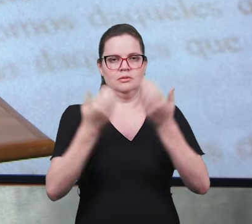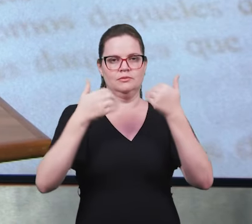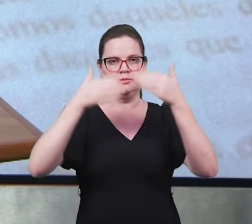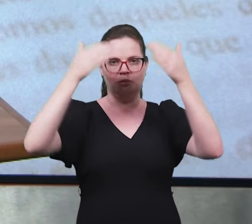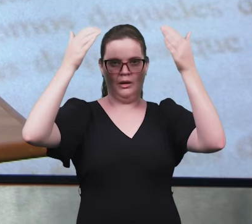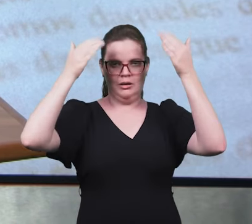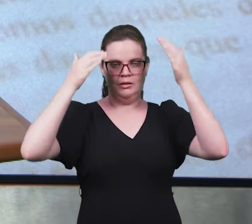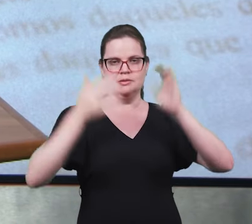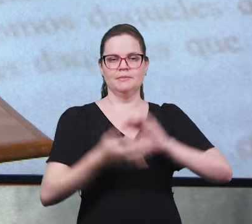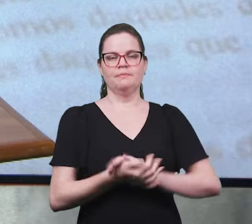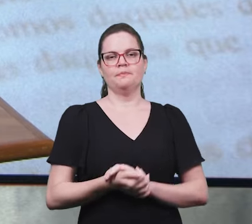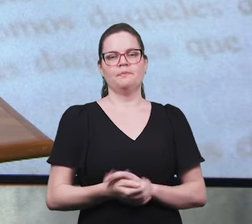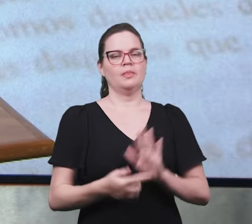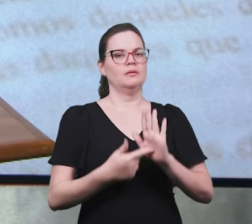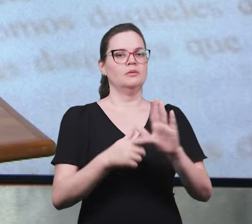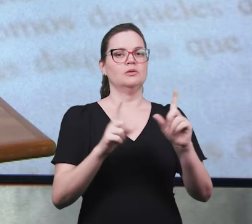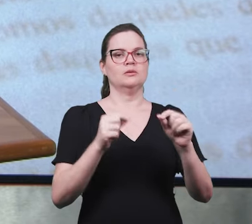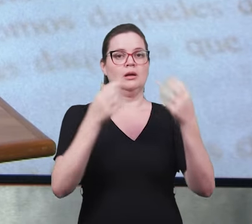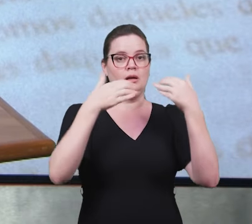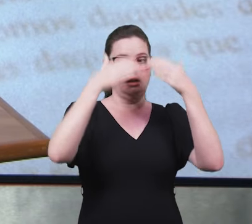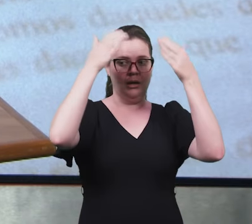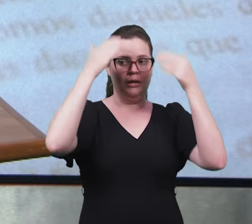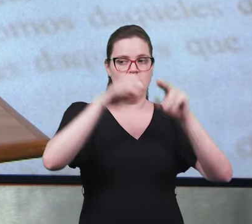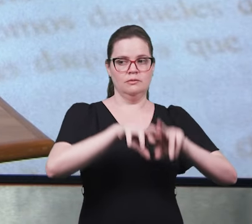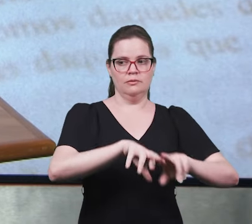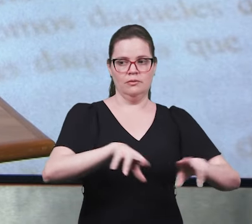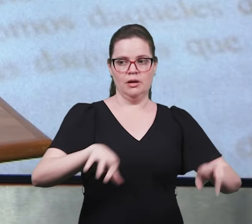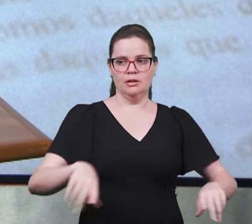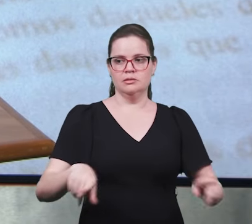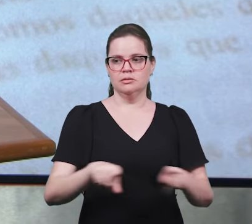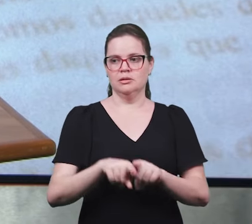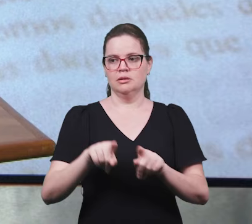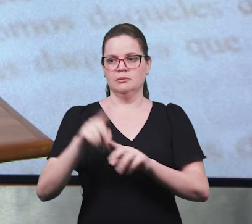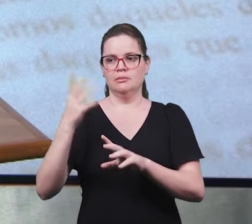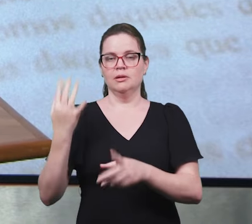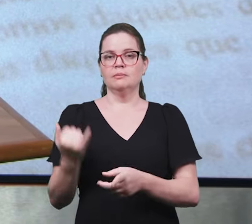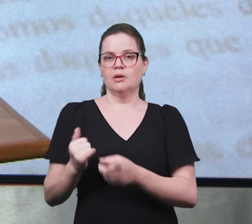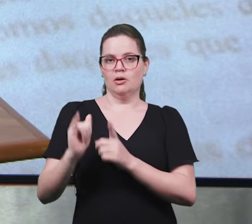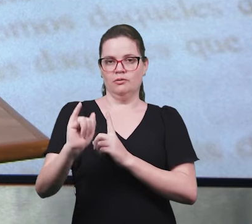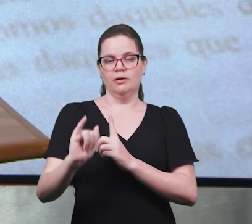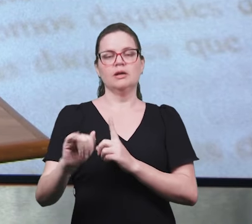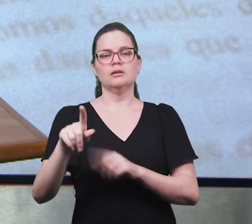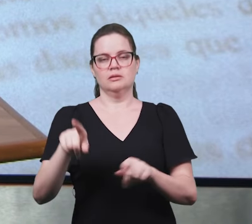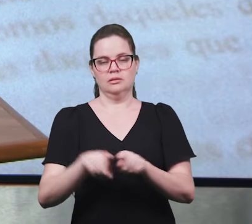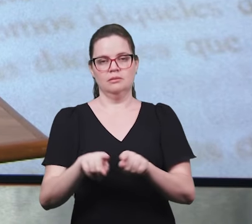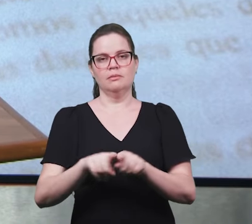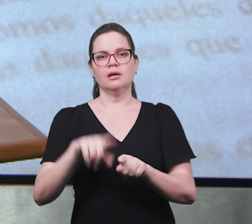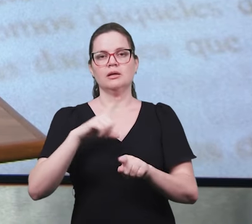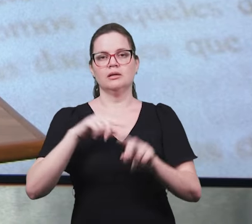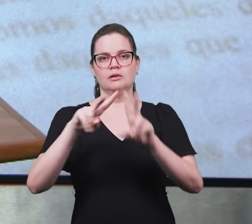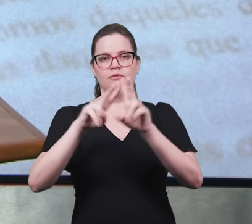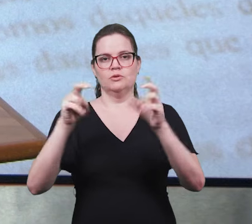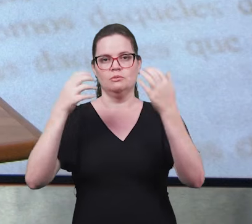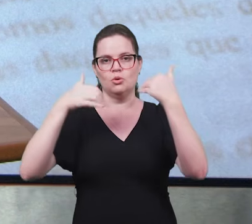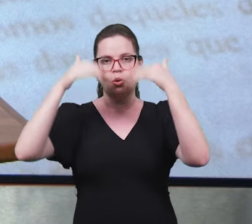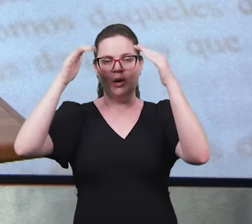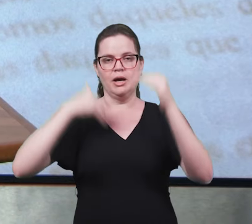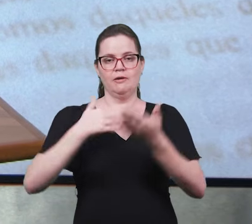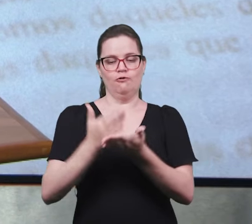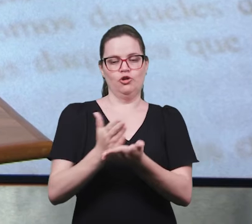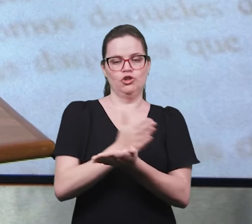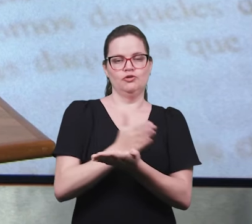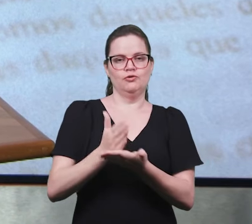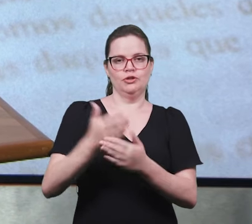os reis e profetas do reino dividido. O texto que usaremos para a nossa